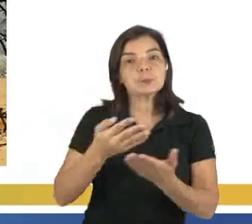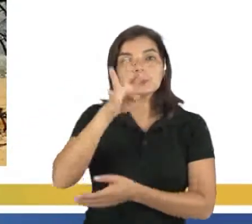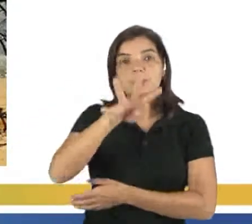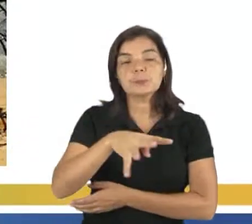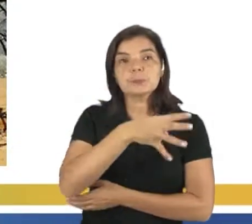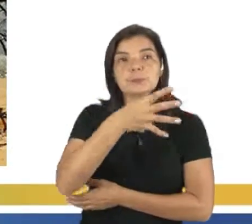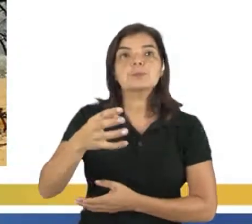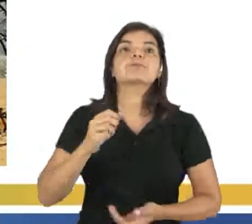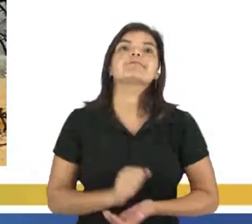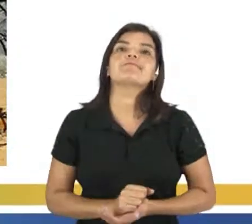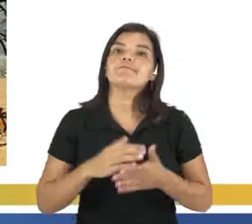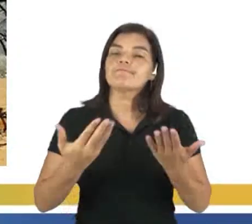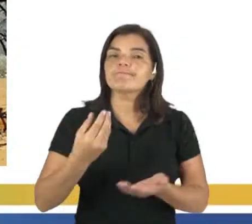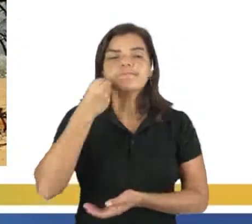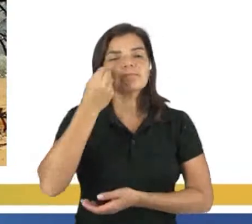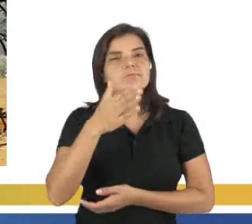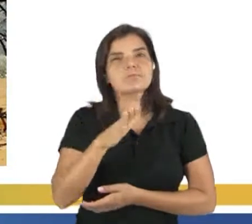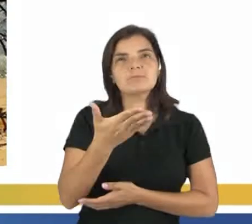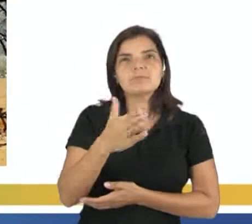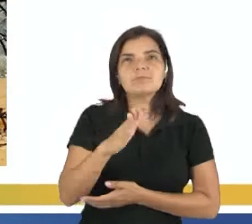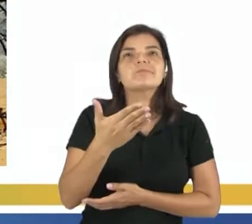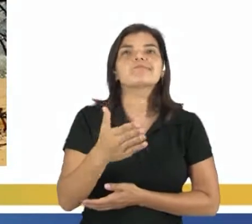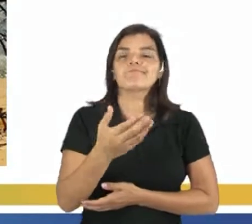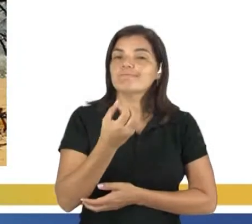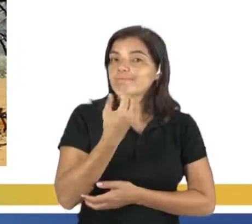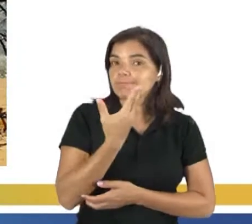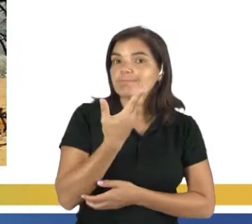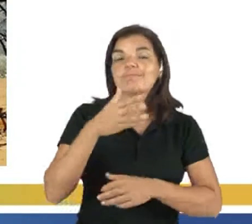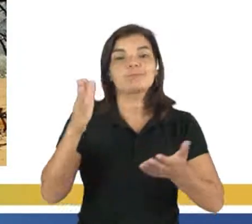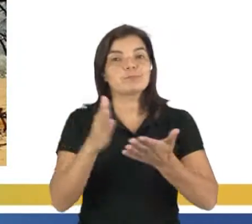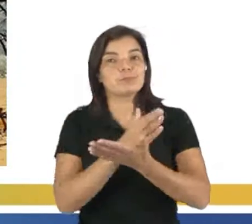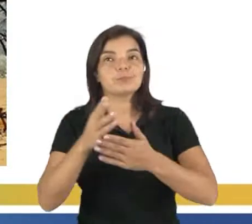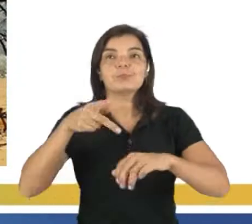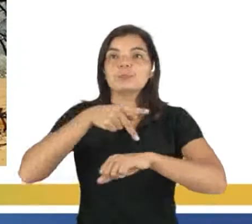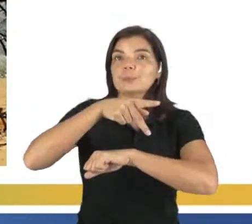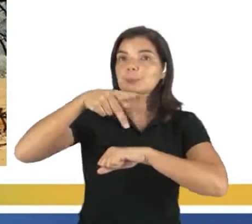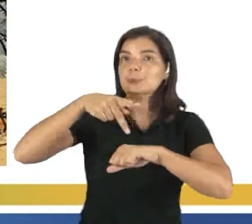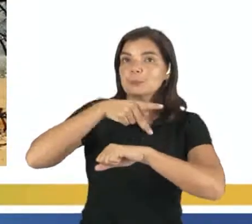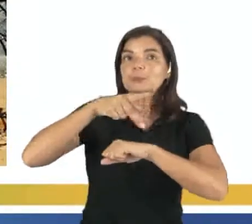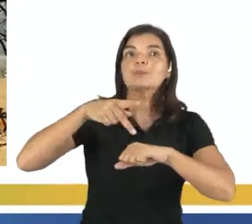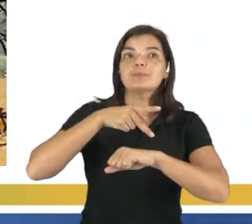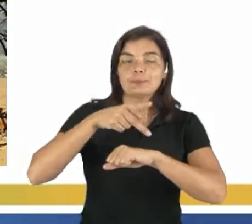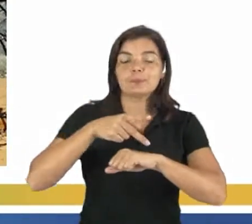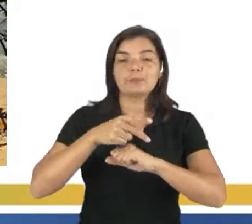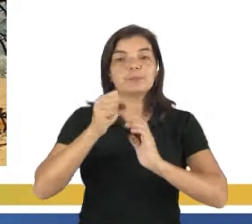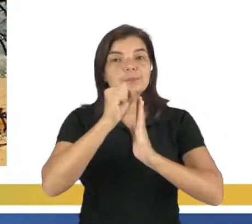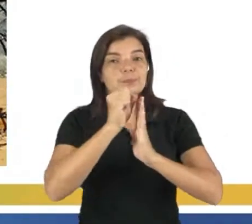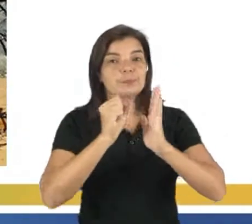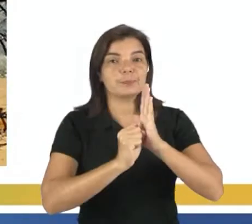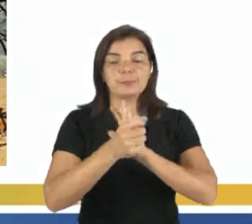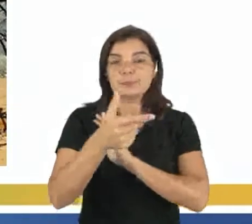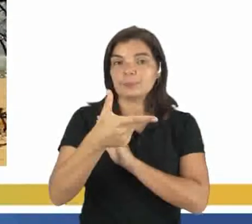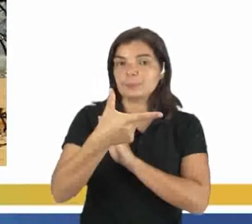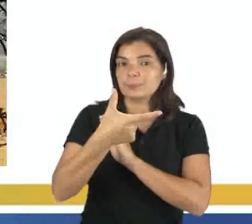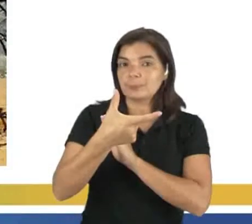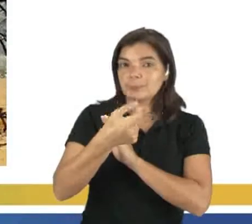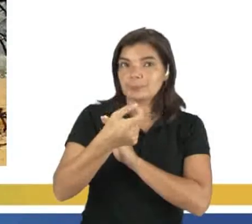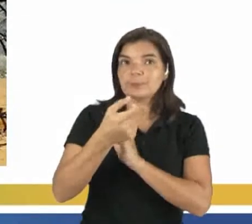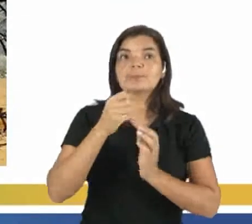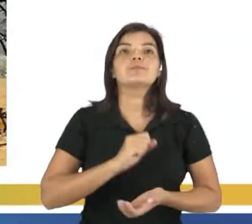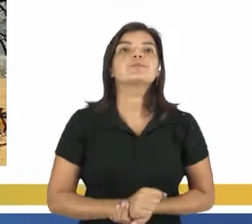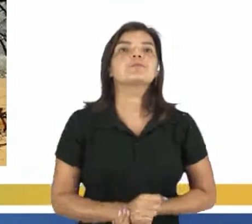tabela. Apesar das experiências mais ou menos bem-sucedidas em alguns países ao longo de parte do